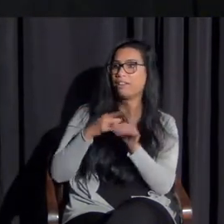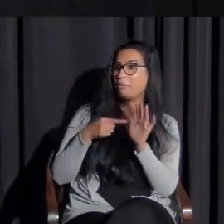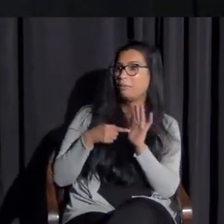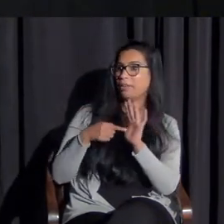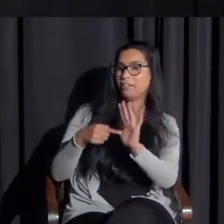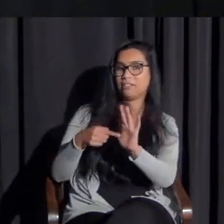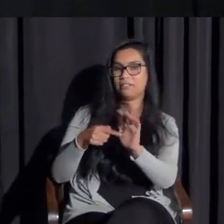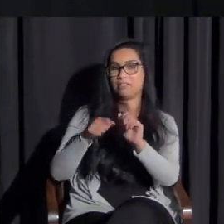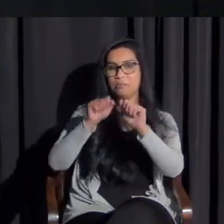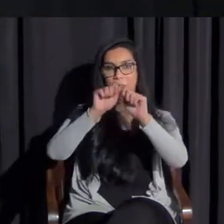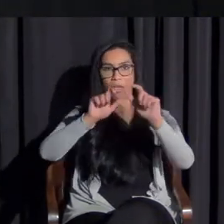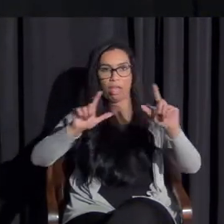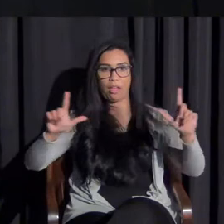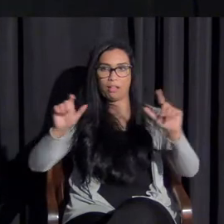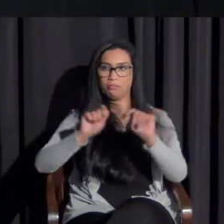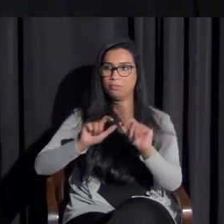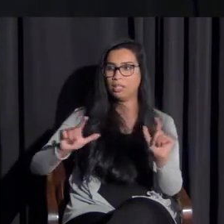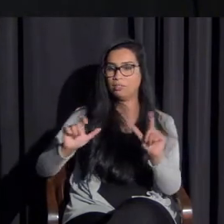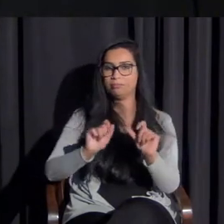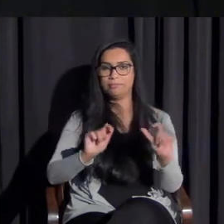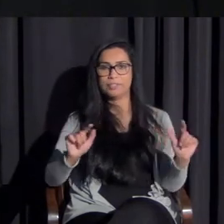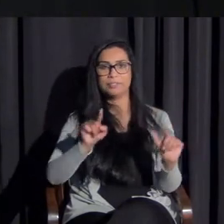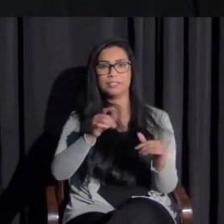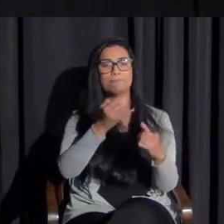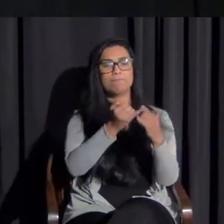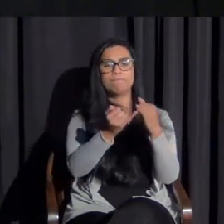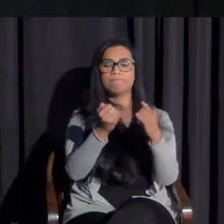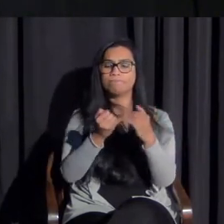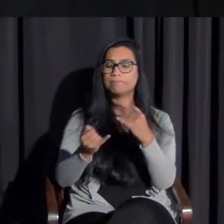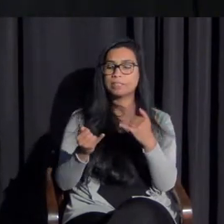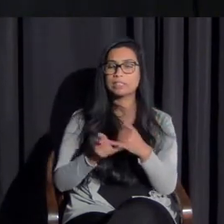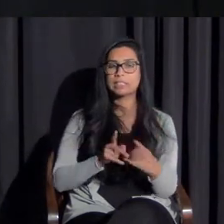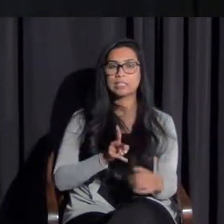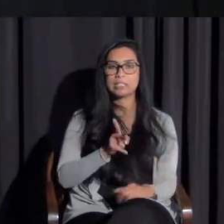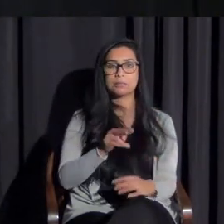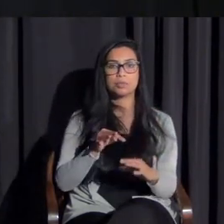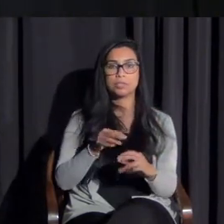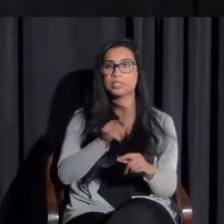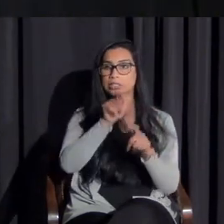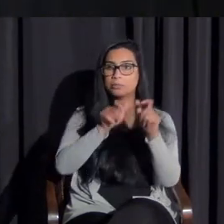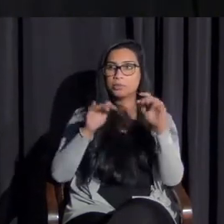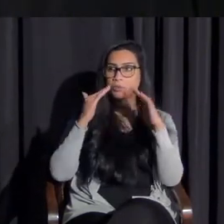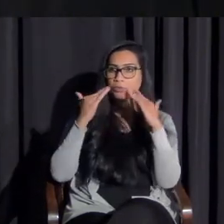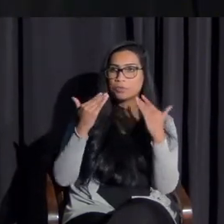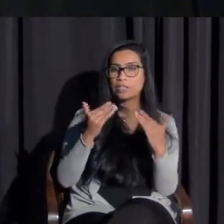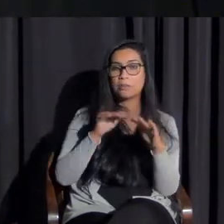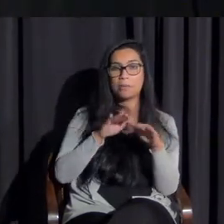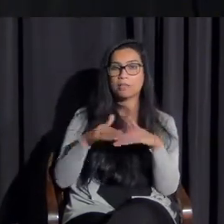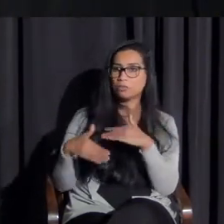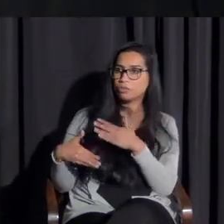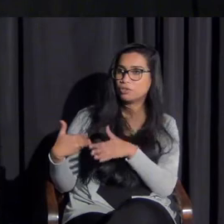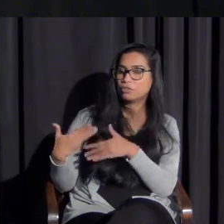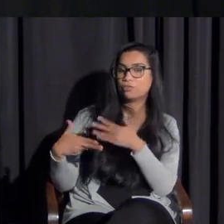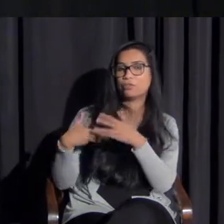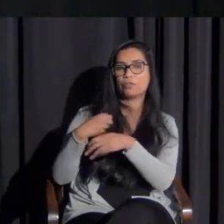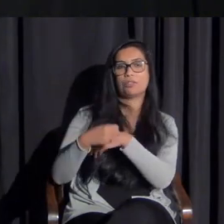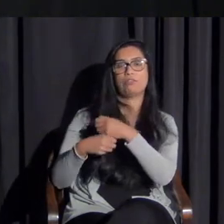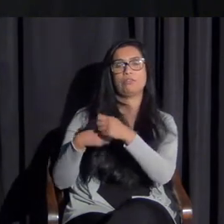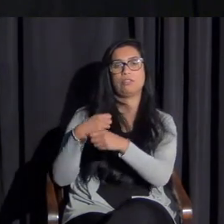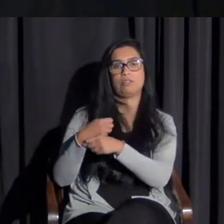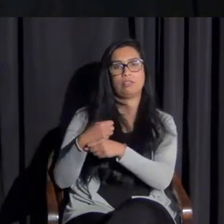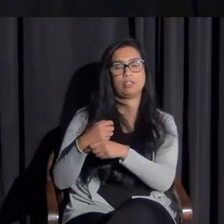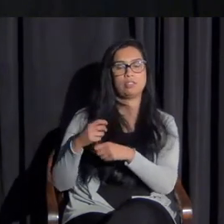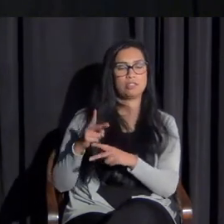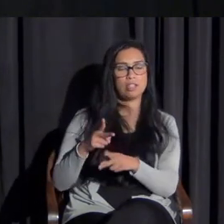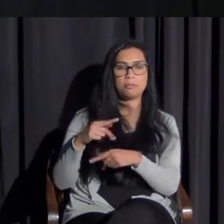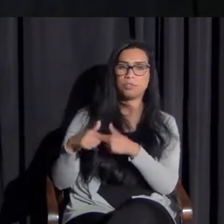na visão de todo mundo para chegar e enxergar aquilo. Com o passar de tanto tempo,